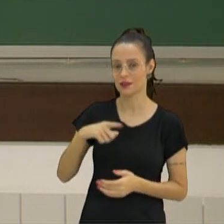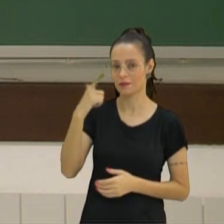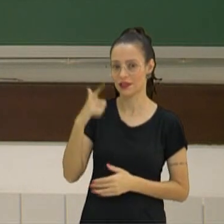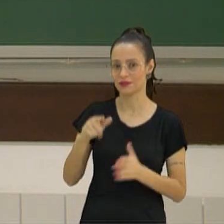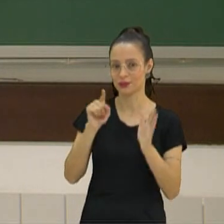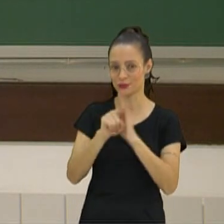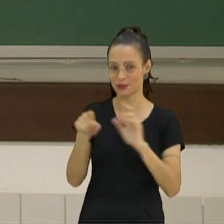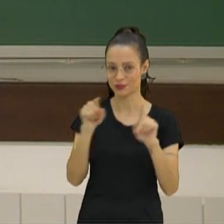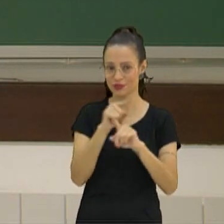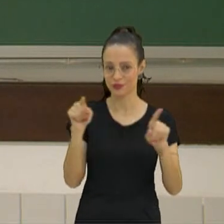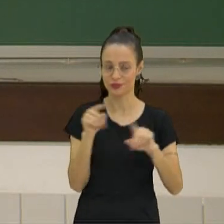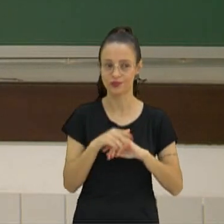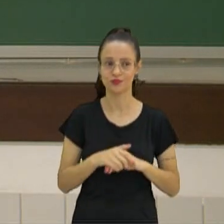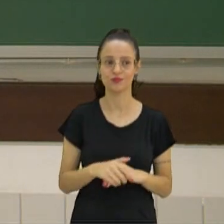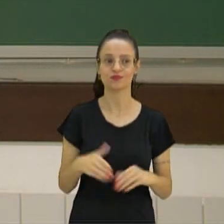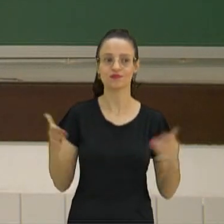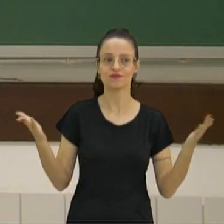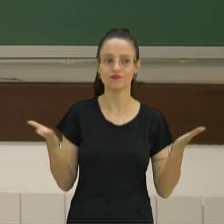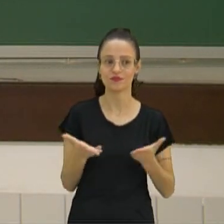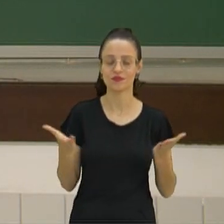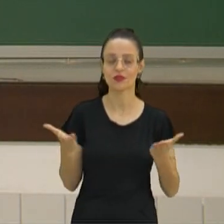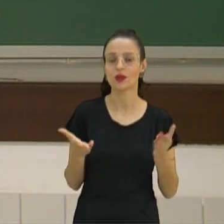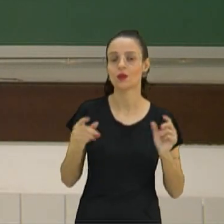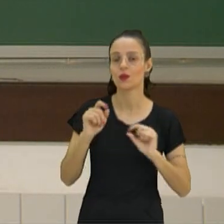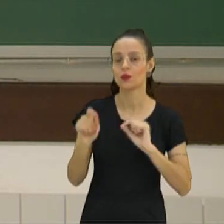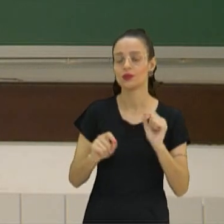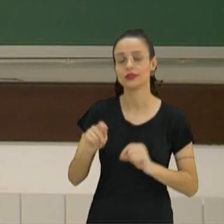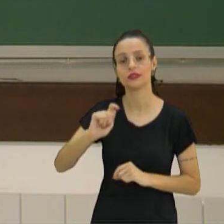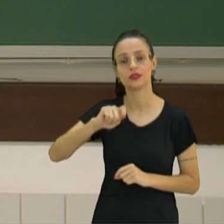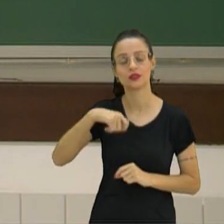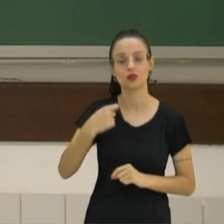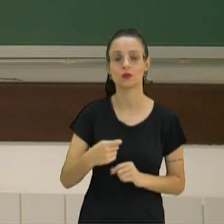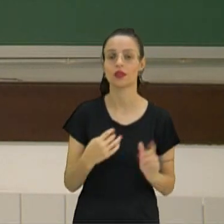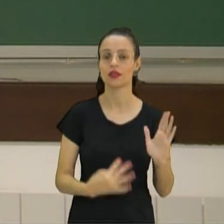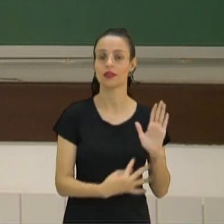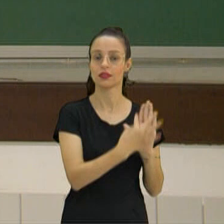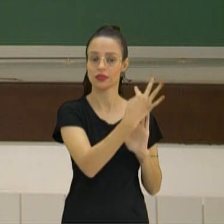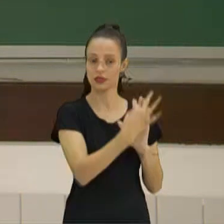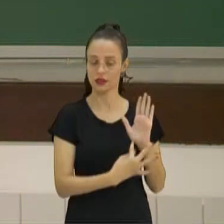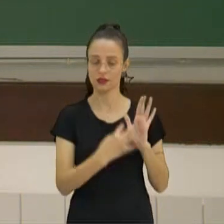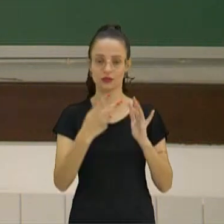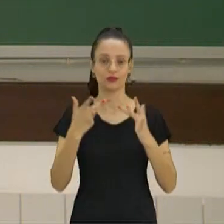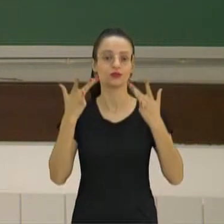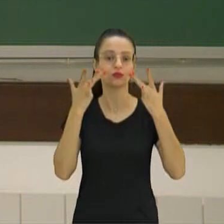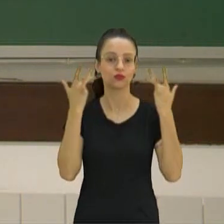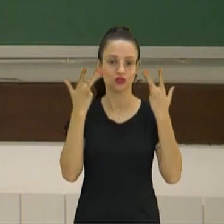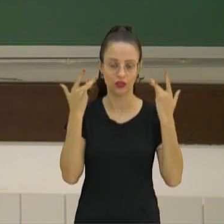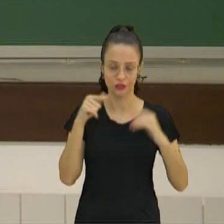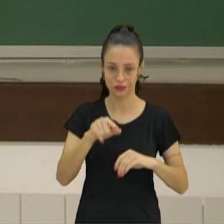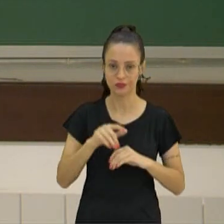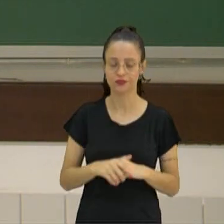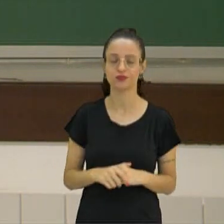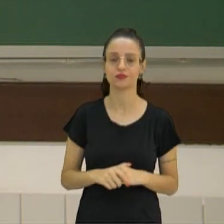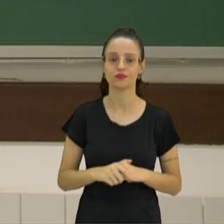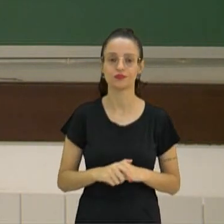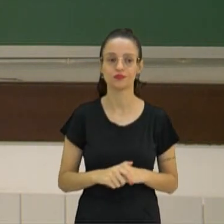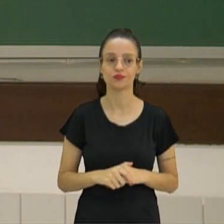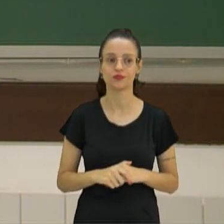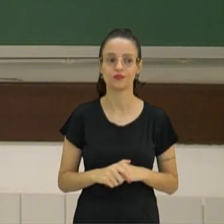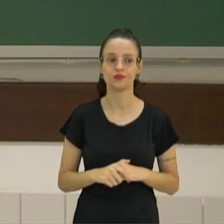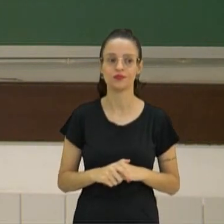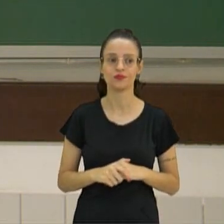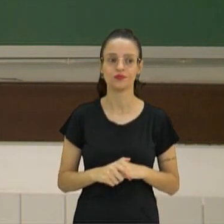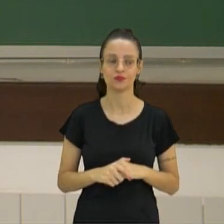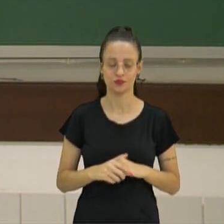você. E agora, pessoal, a gente vai falar um pouquinho sobre o texto dramático no teatro, tá bom? Então, olha